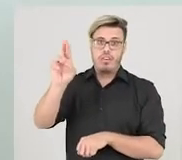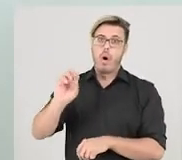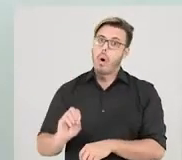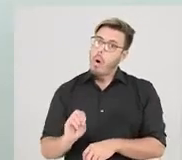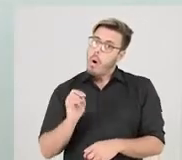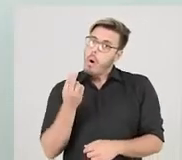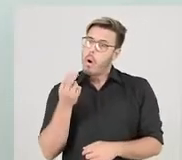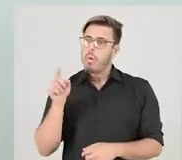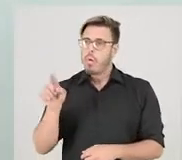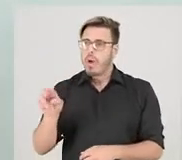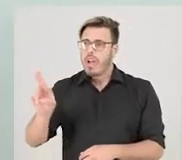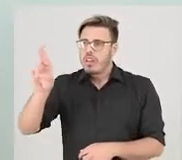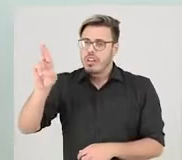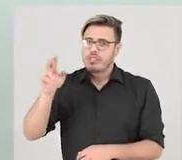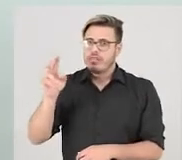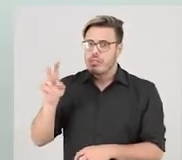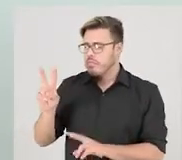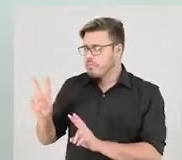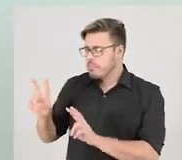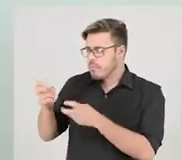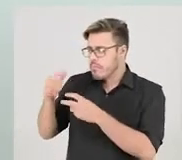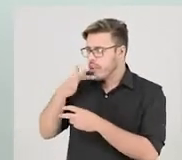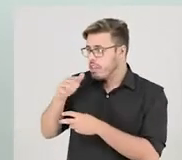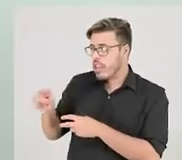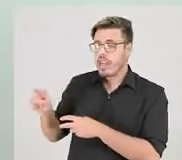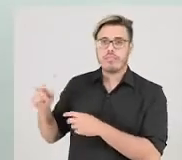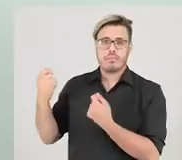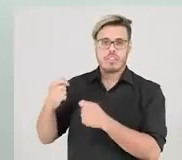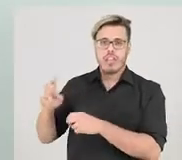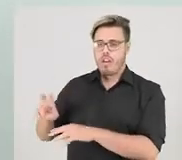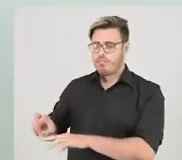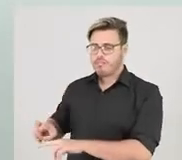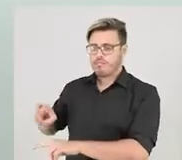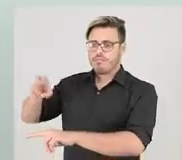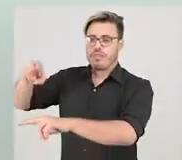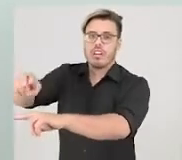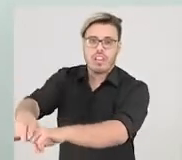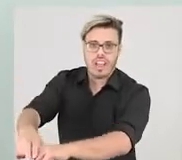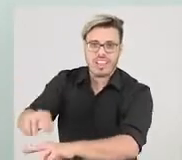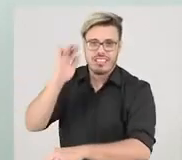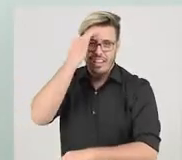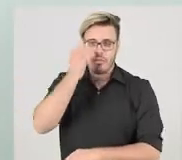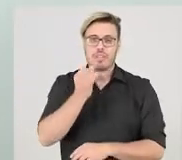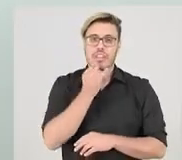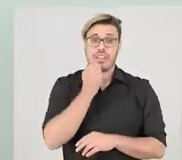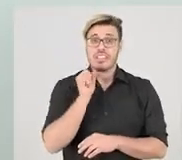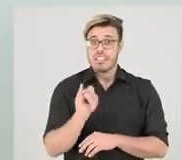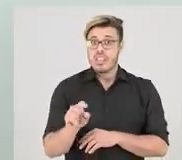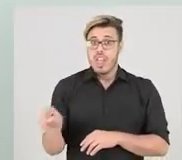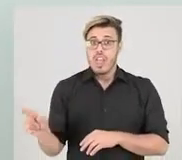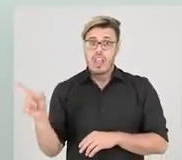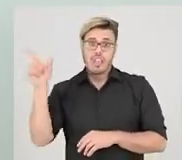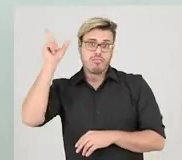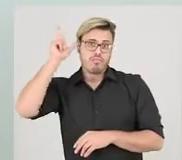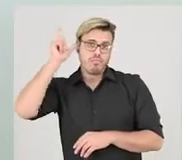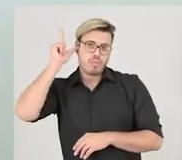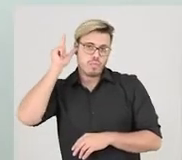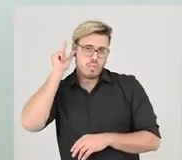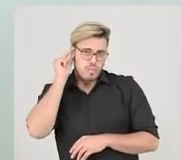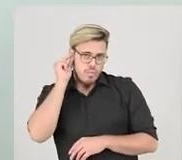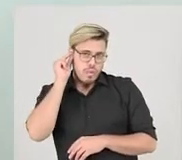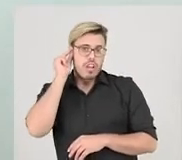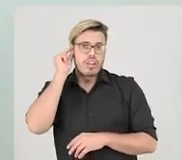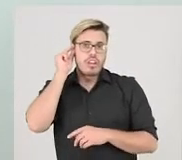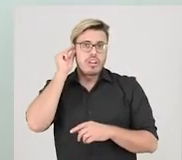lado direito, você vai ter que colocá-lo do lado direito para que ele possa ouvir do lado esquerdo. Então, todas essas questões